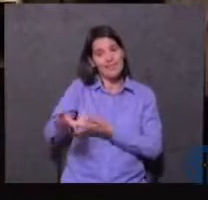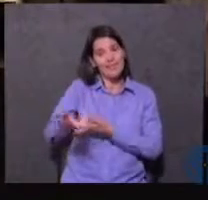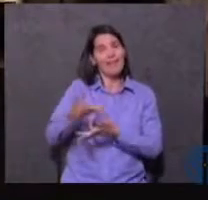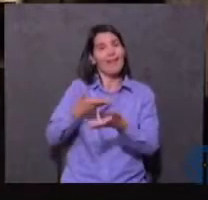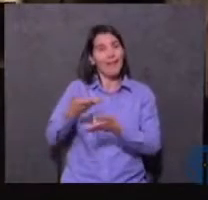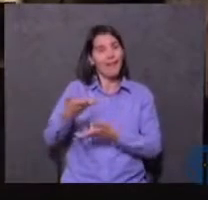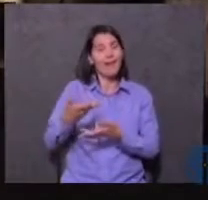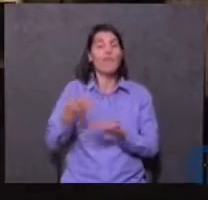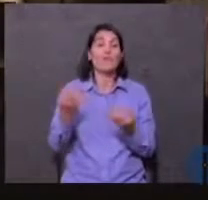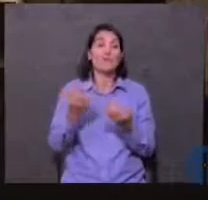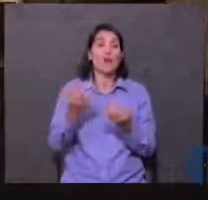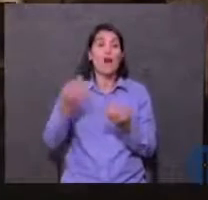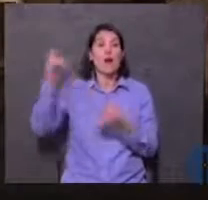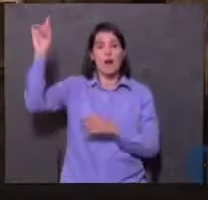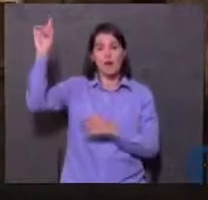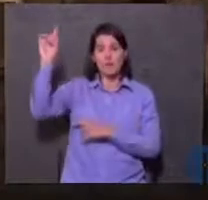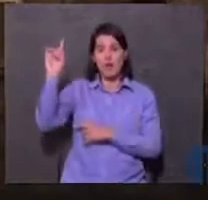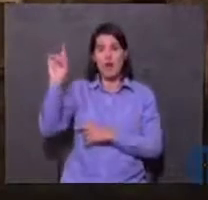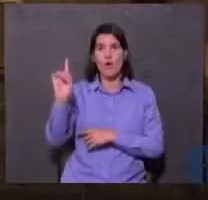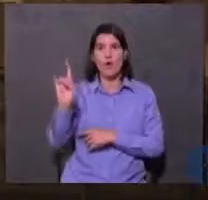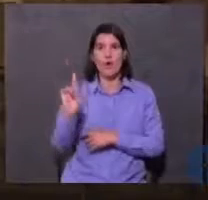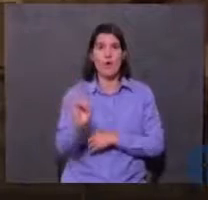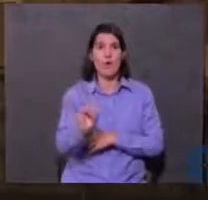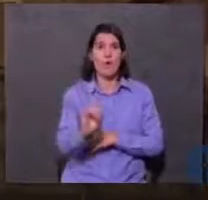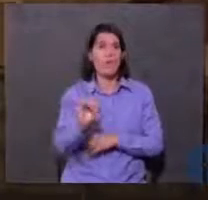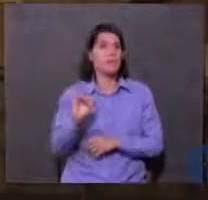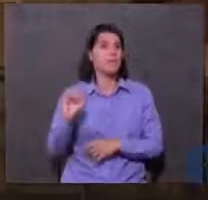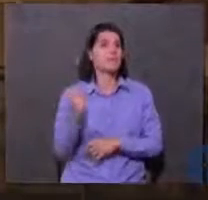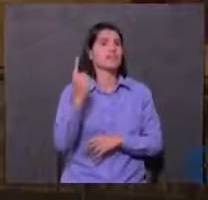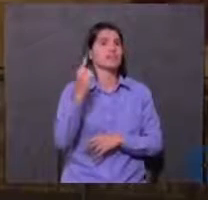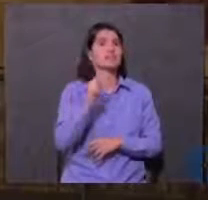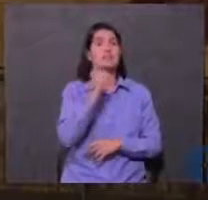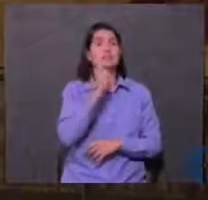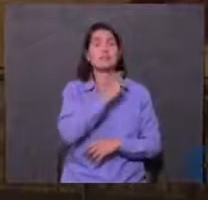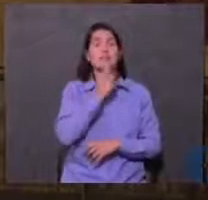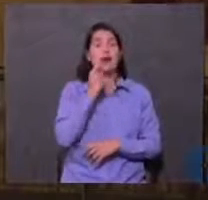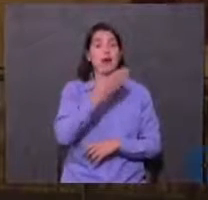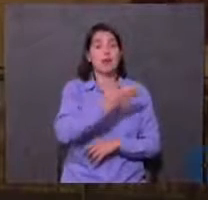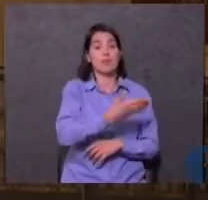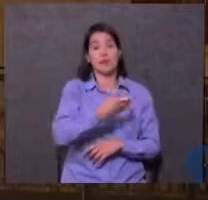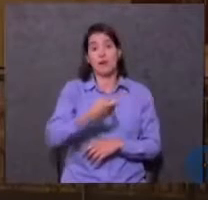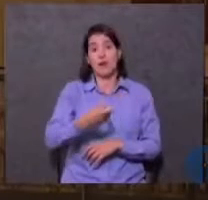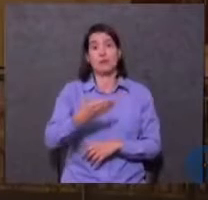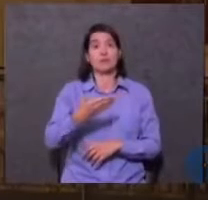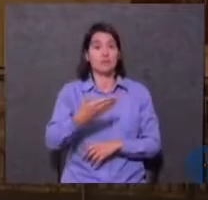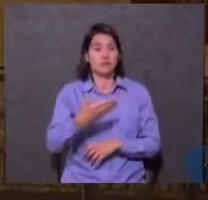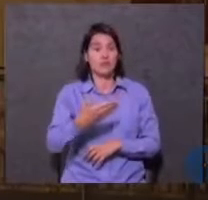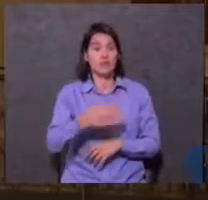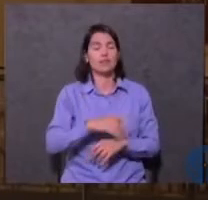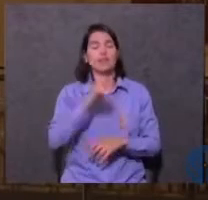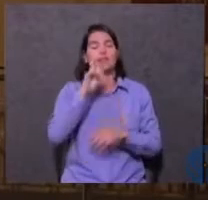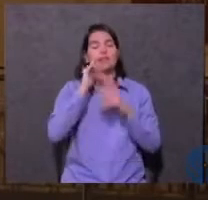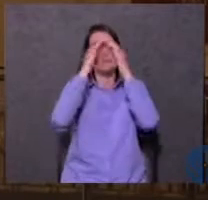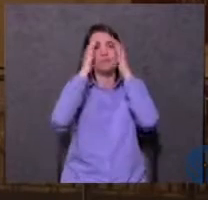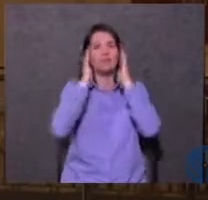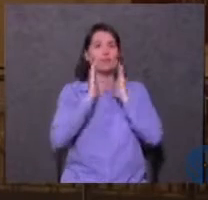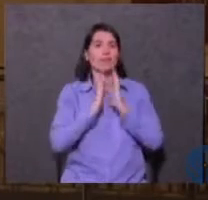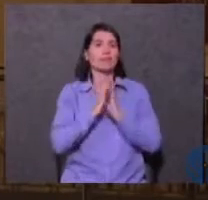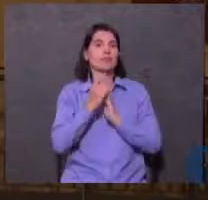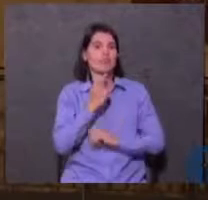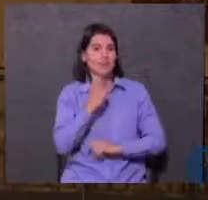primeira aparição do día 13 de maio de 1917, a Virxen lles diz: